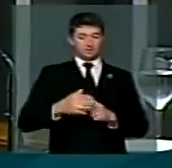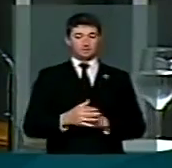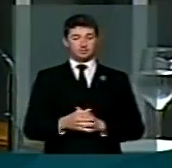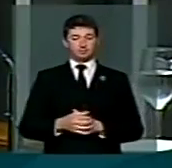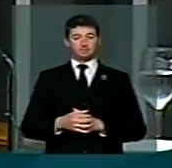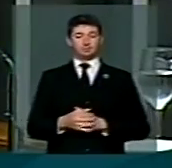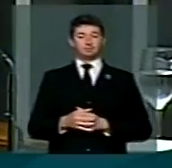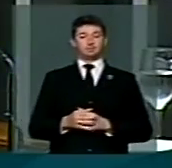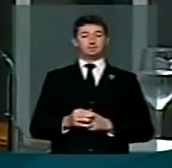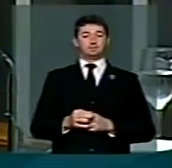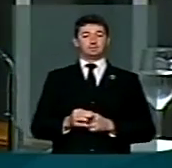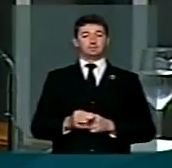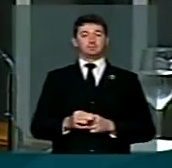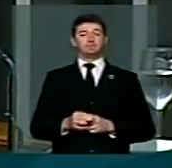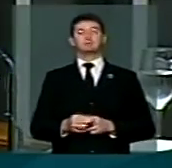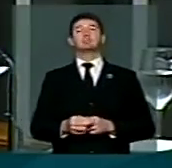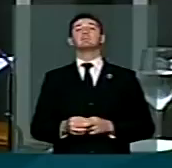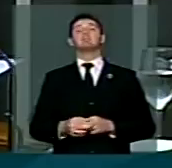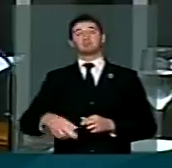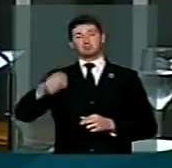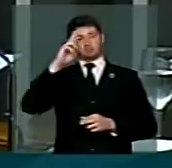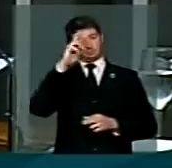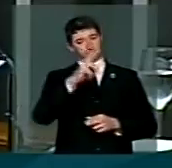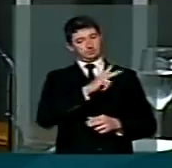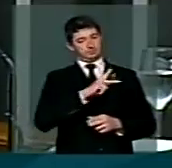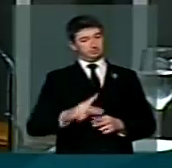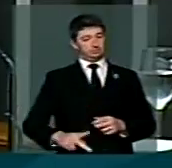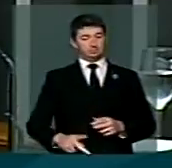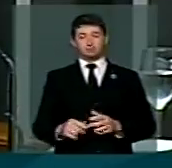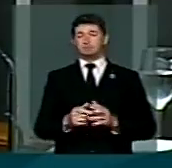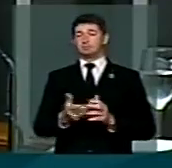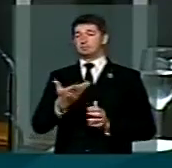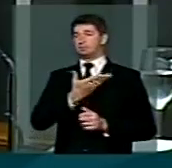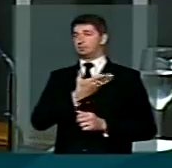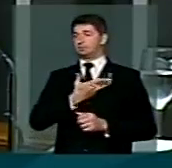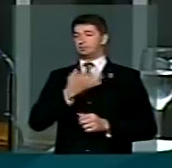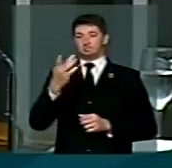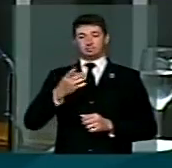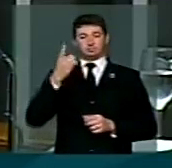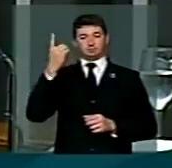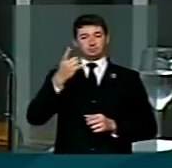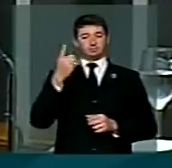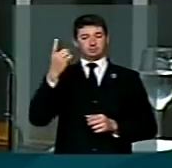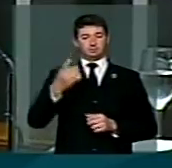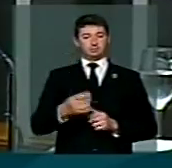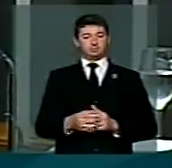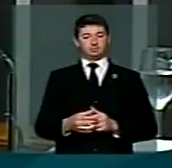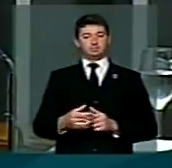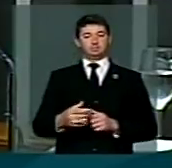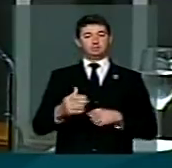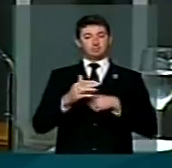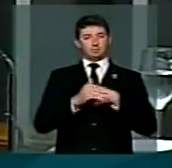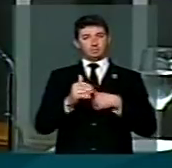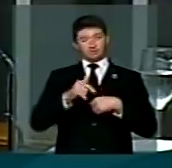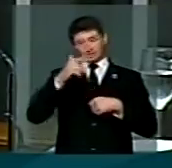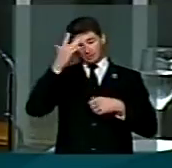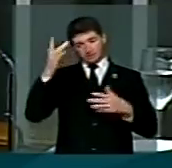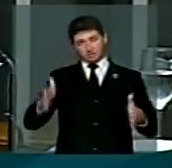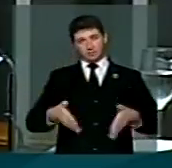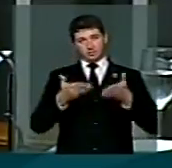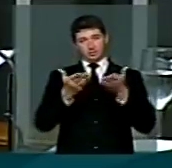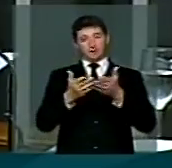a este ato. Senhor presidente, colegas parlamentares, caríssimos